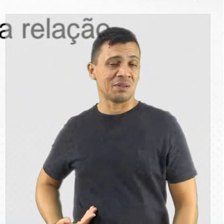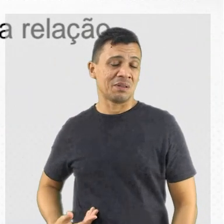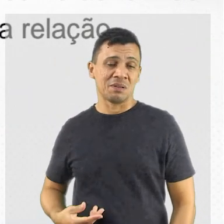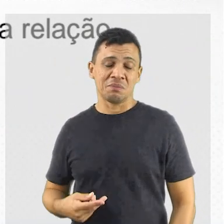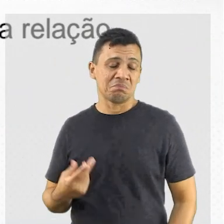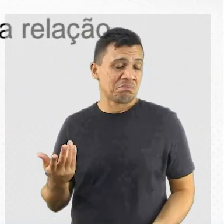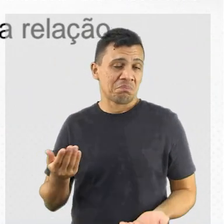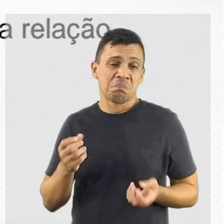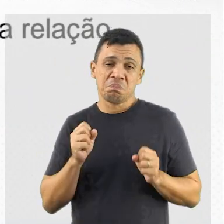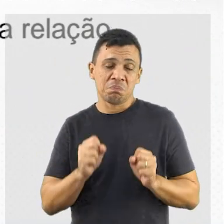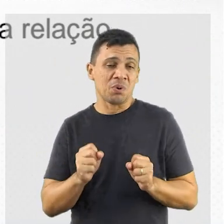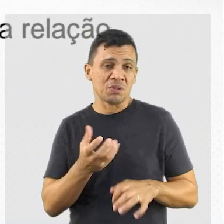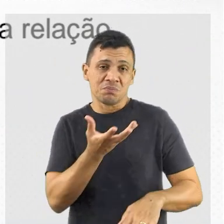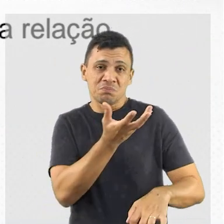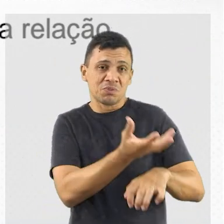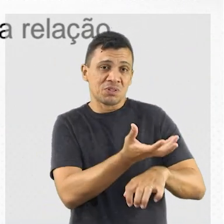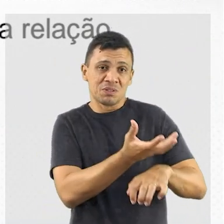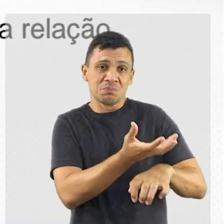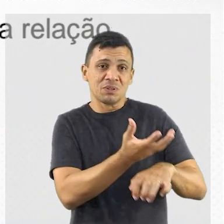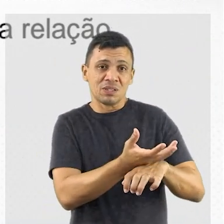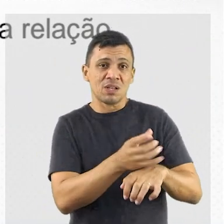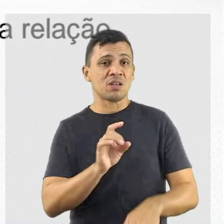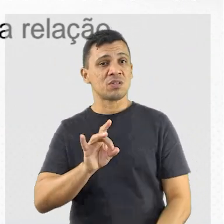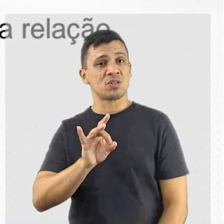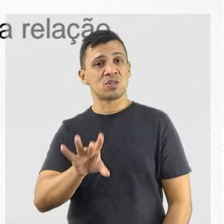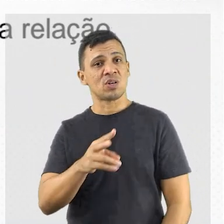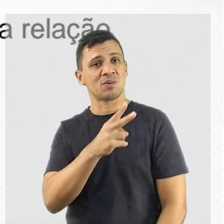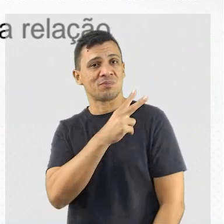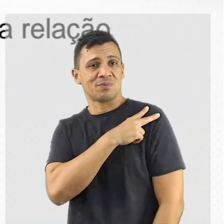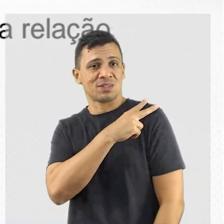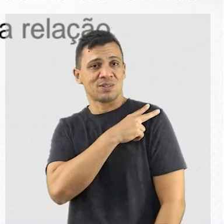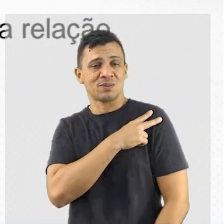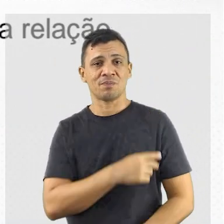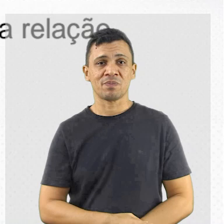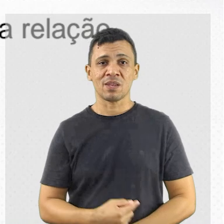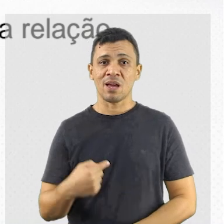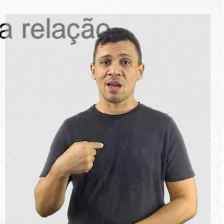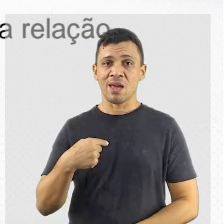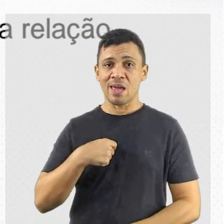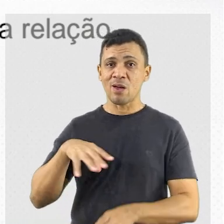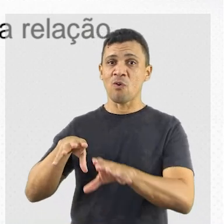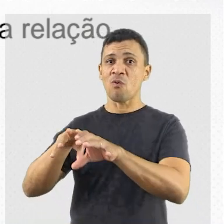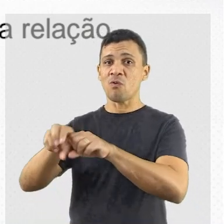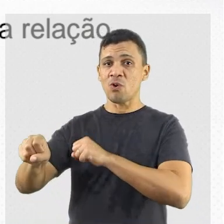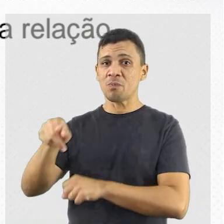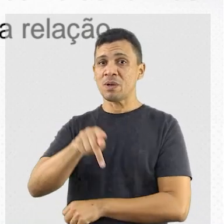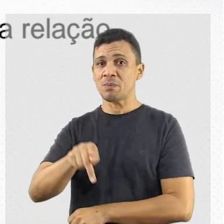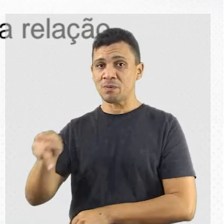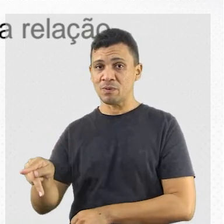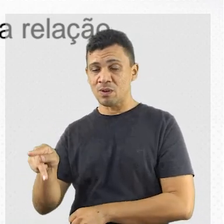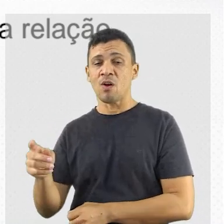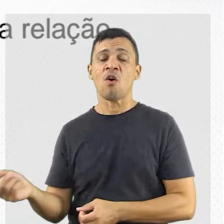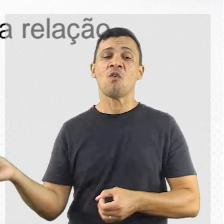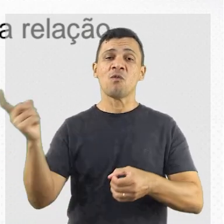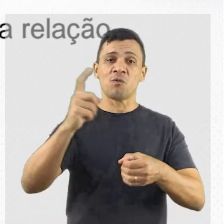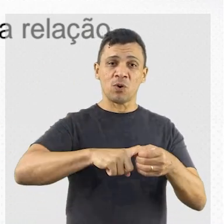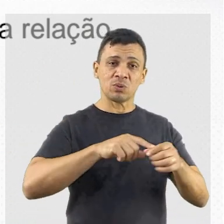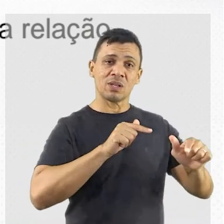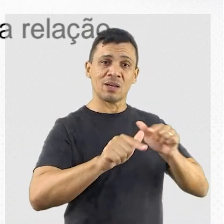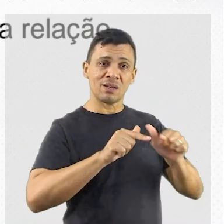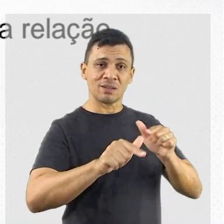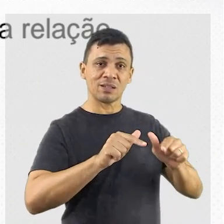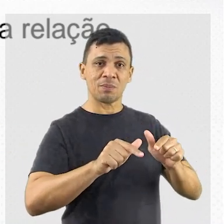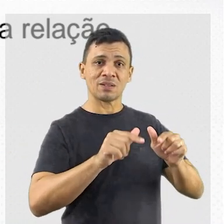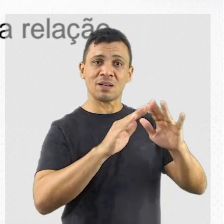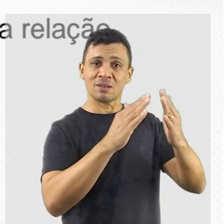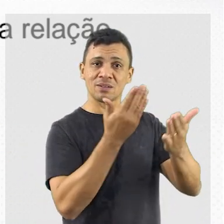Para compreender a sociedade, é necessário entender os significados que os indivíduos atribuem às suas ações. Tudo que a gente faz tem um motivo e tem um